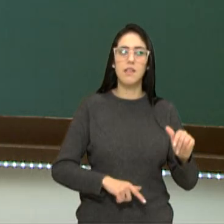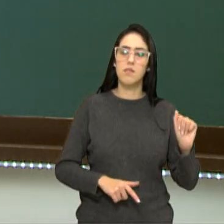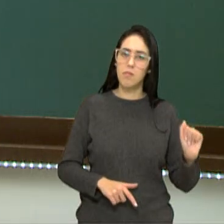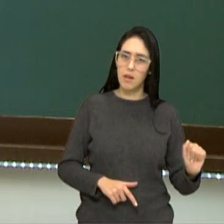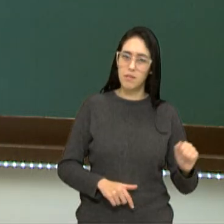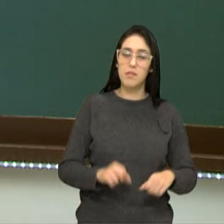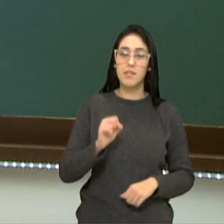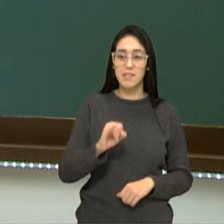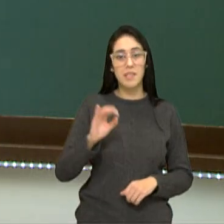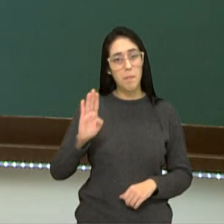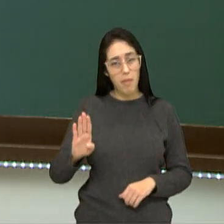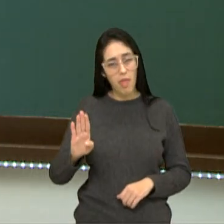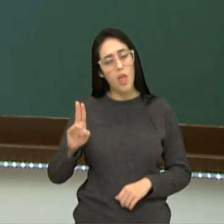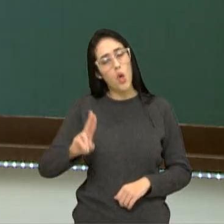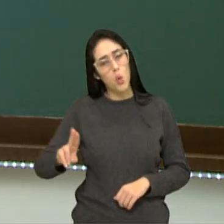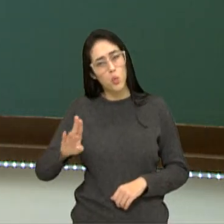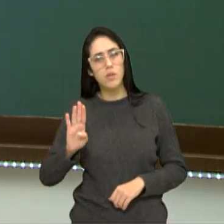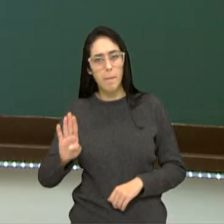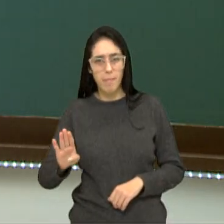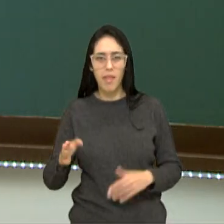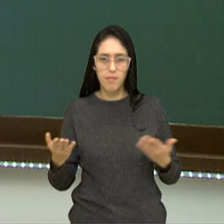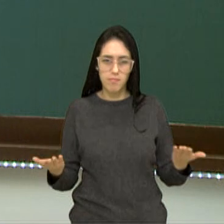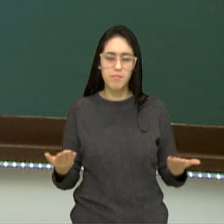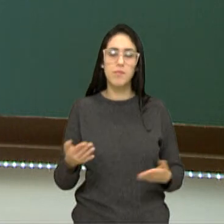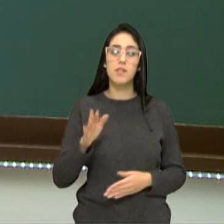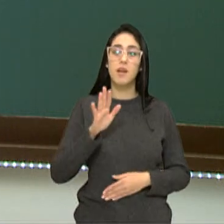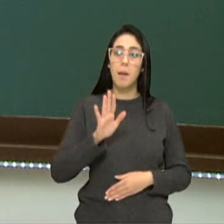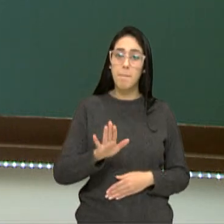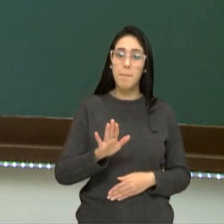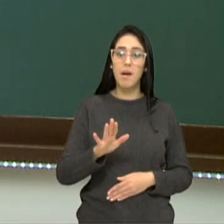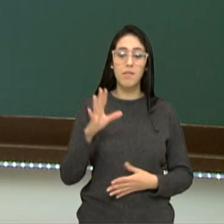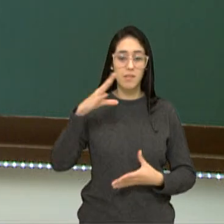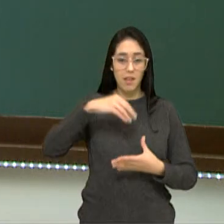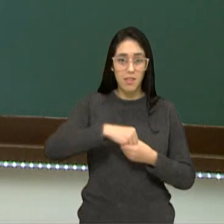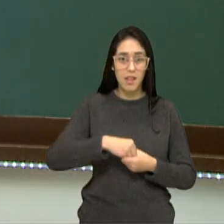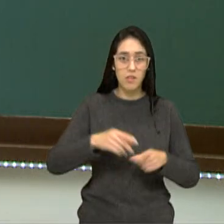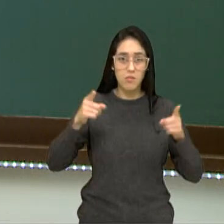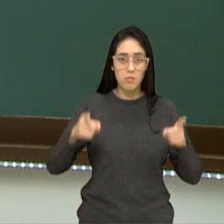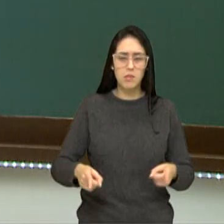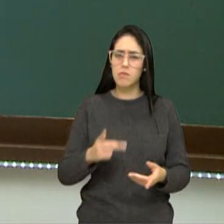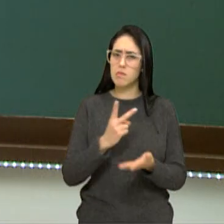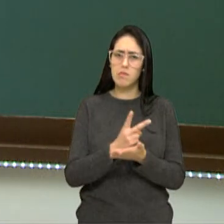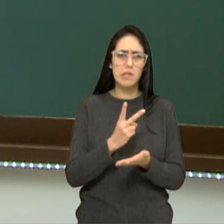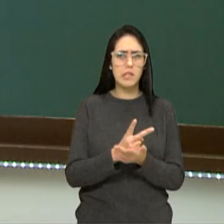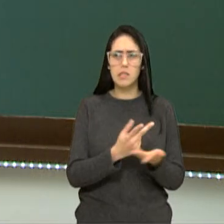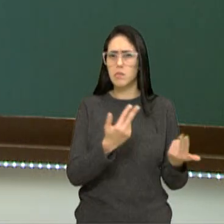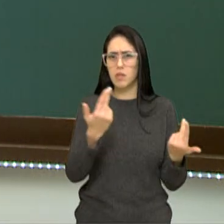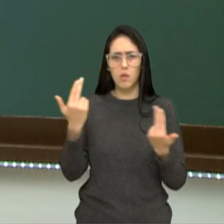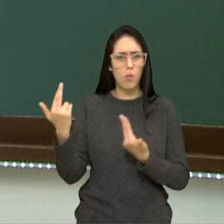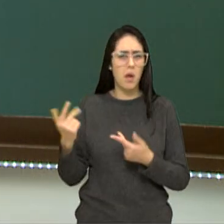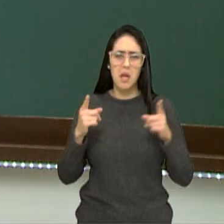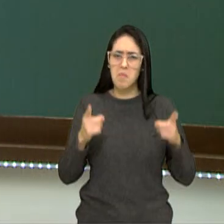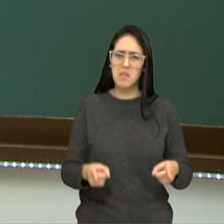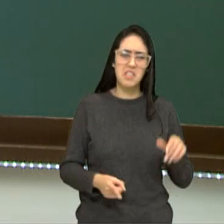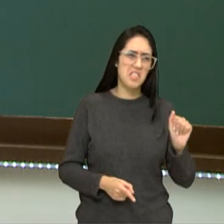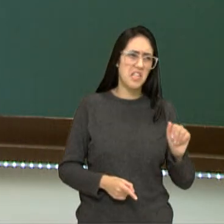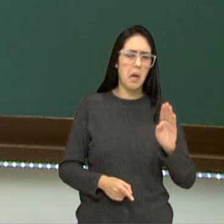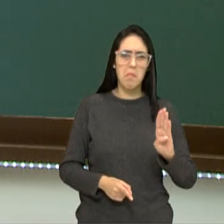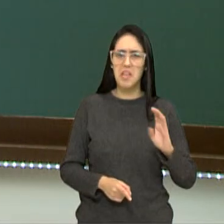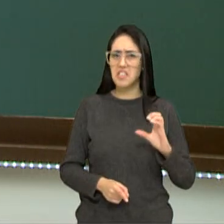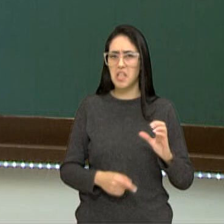por isso que eu uso B, tá, gente? Mas a composição da matriz sempre é a mesma. Seja para matriz A, B ou